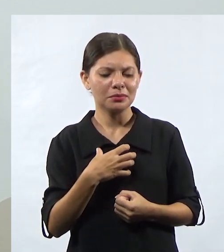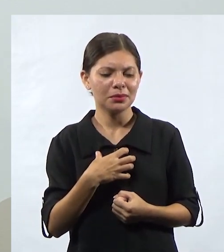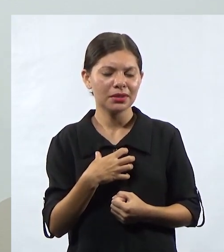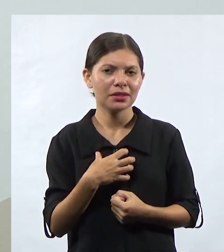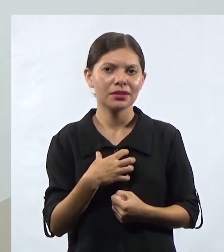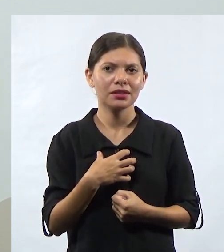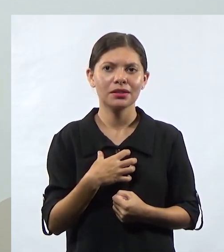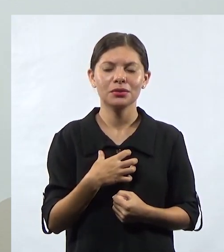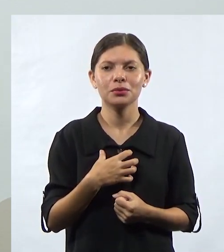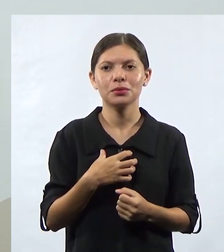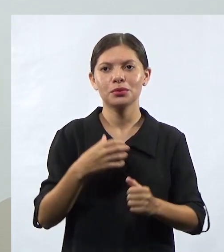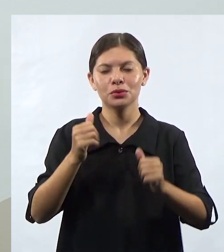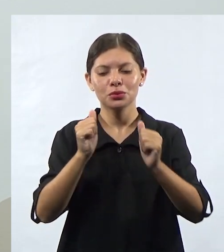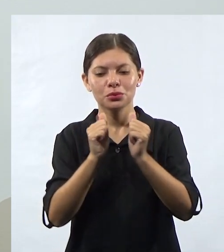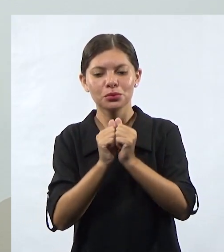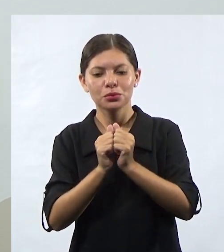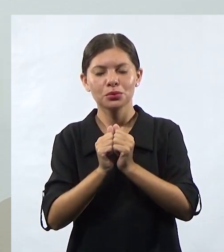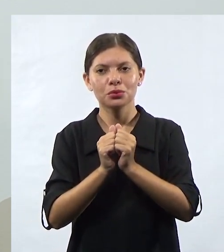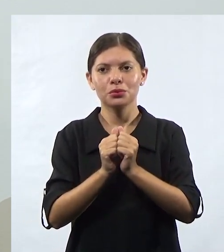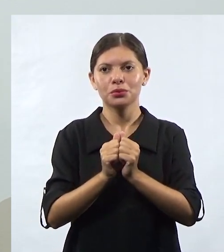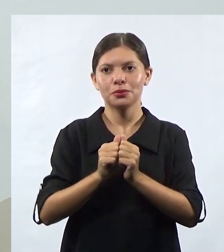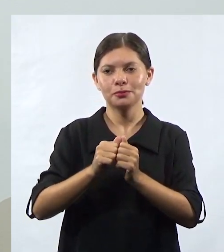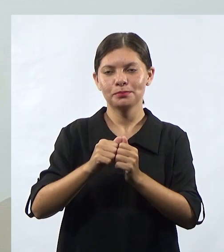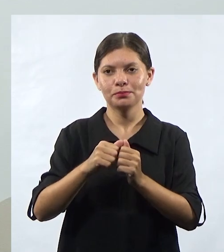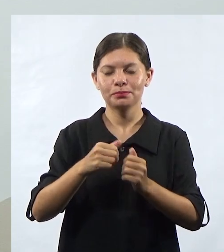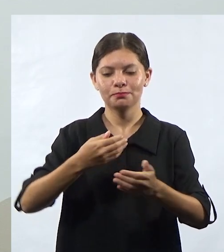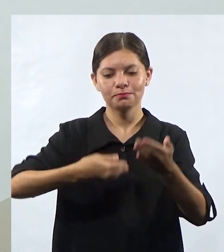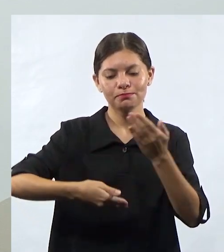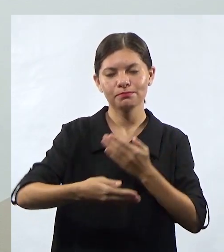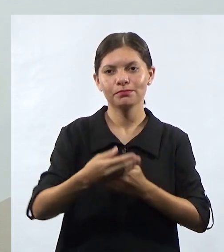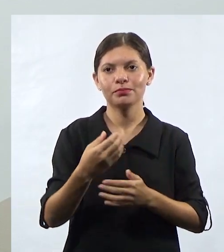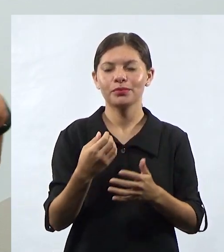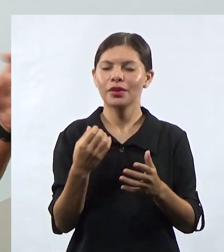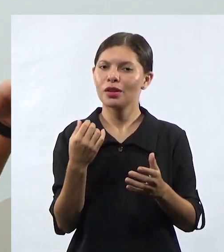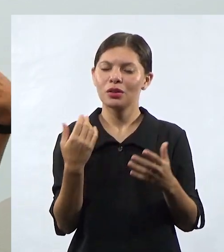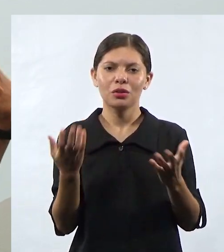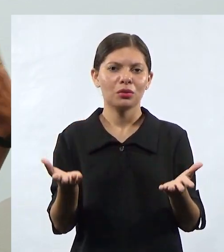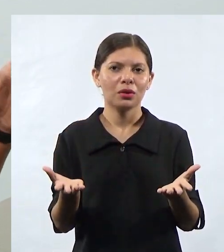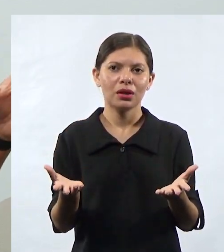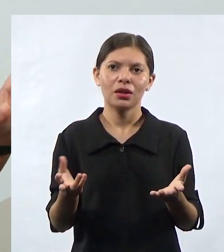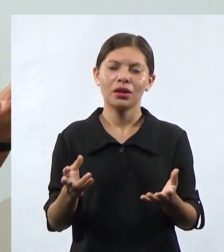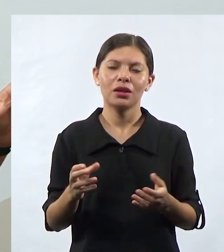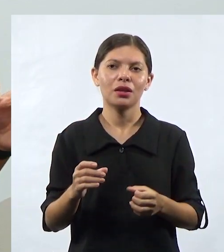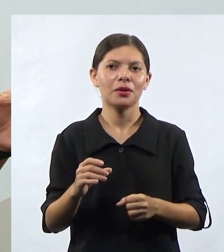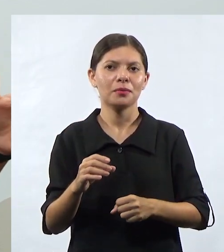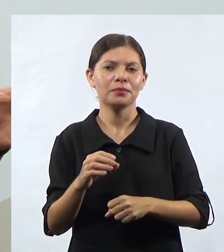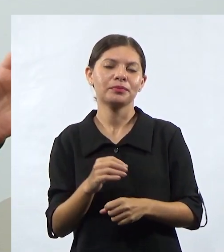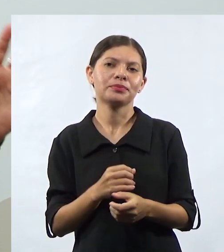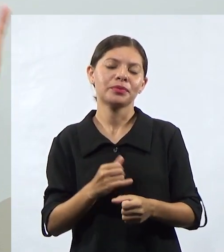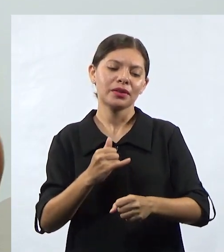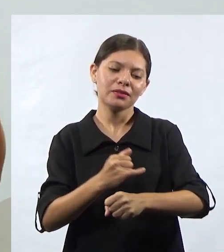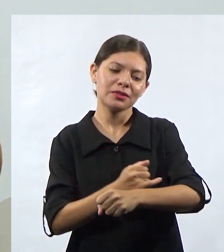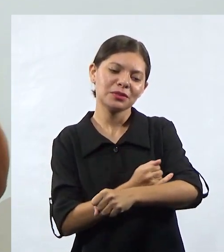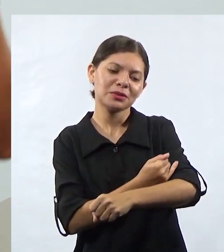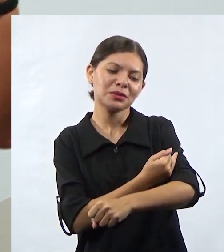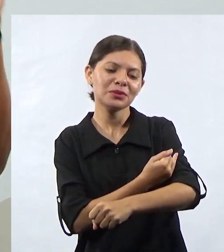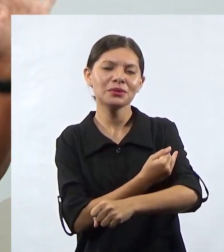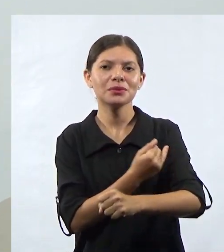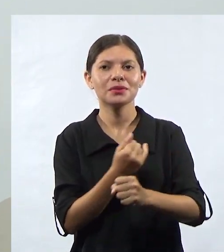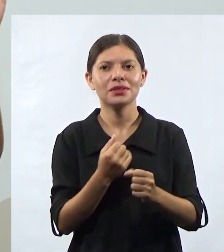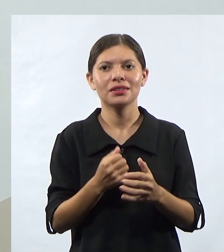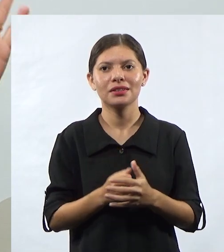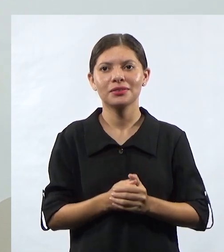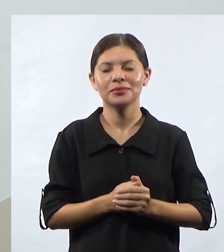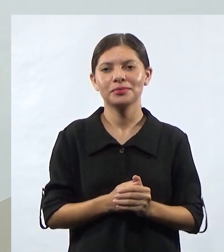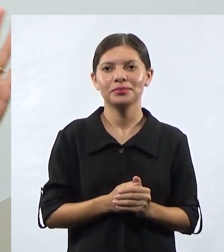de envolvimento, de partilha, do que, por exemplo, a infraestrutura ou fazer parte da história como uma escola